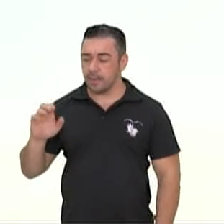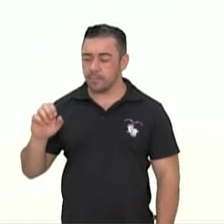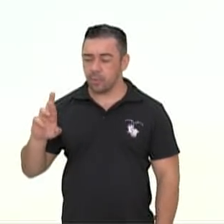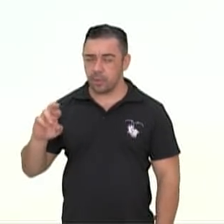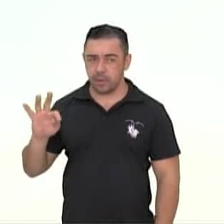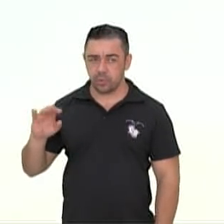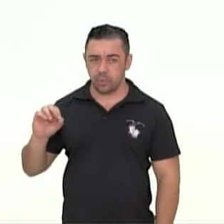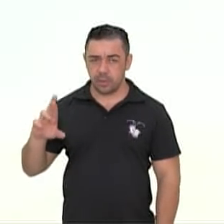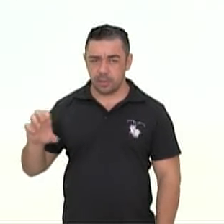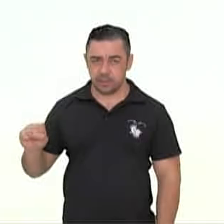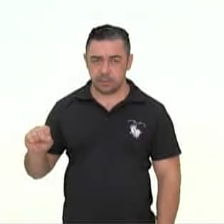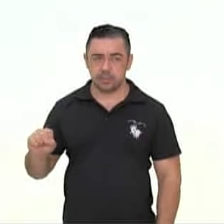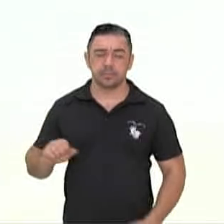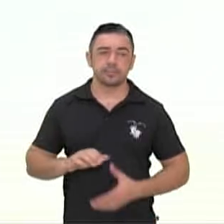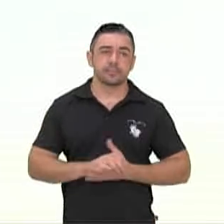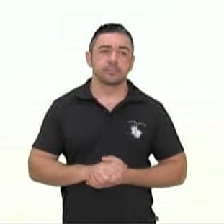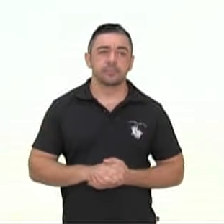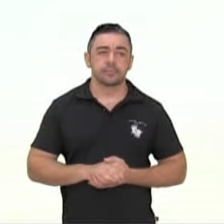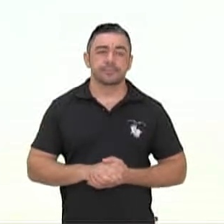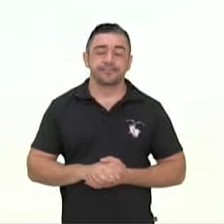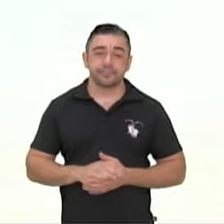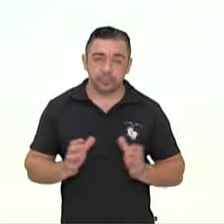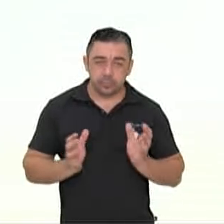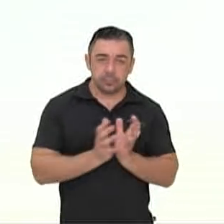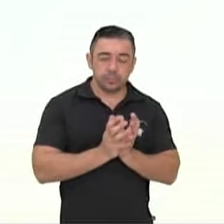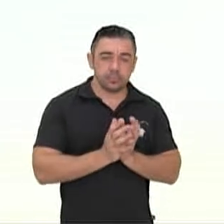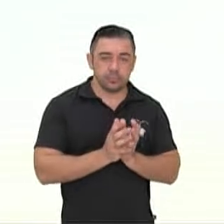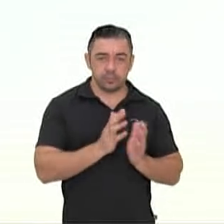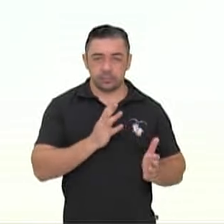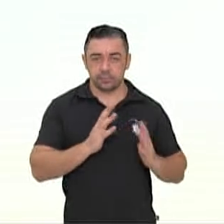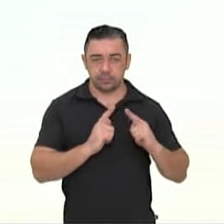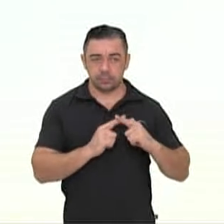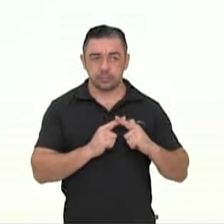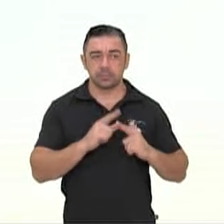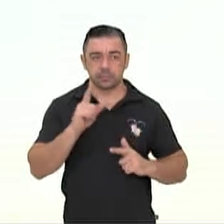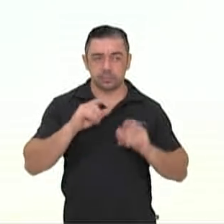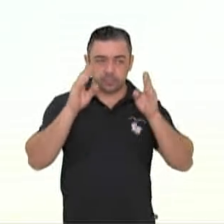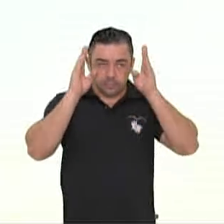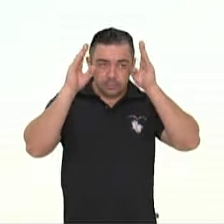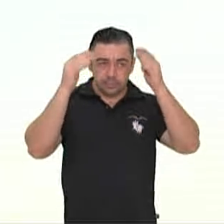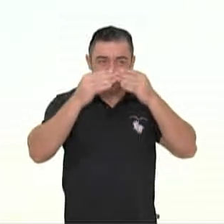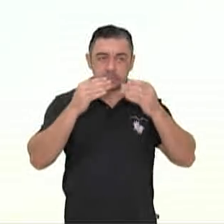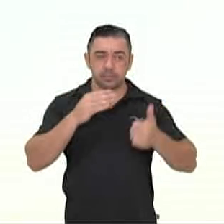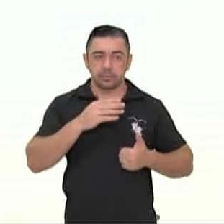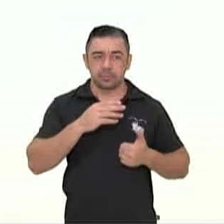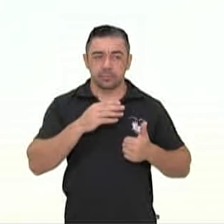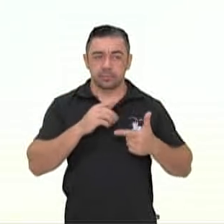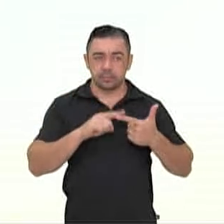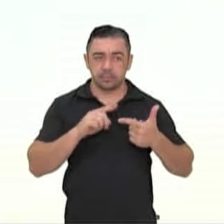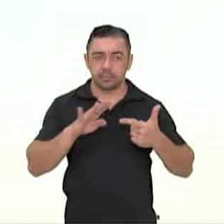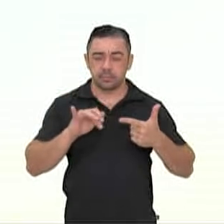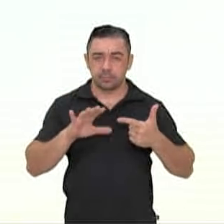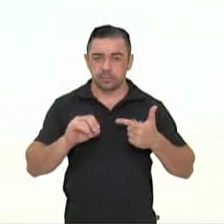Laboratores. O clero é formado por bispos, papa, abades, monges e párocos.